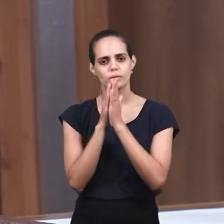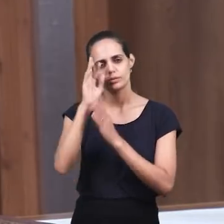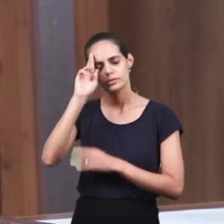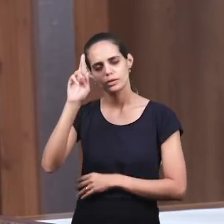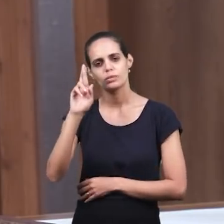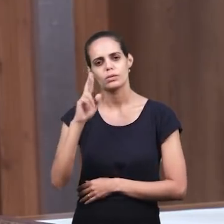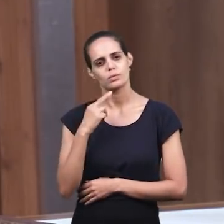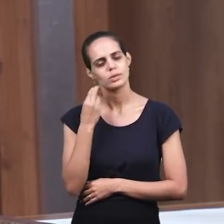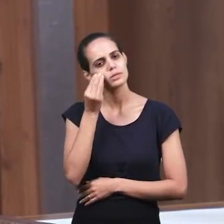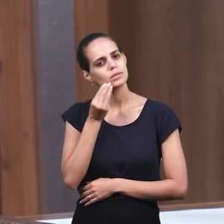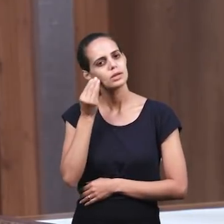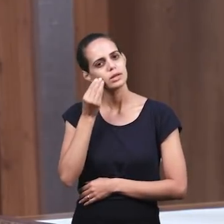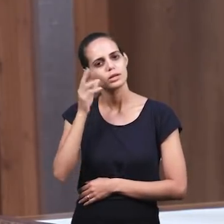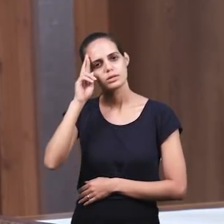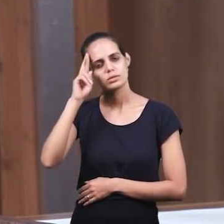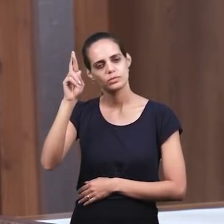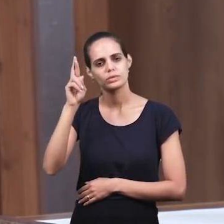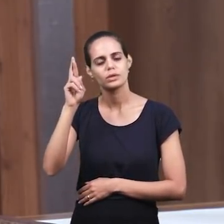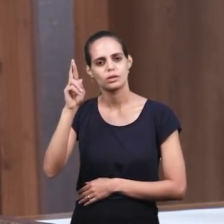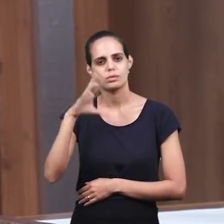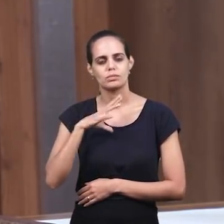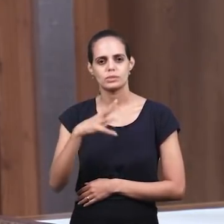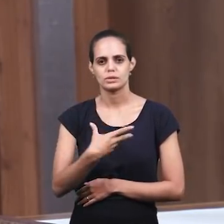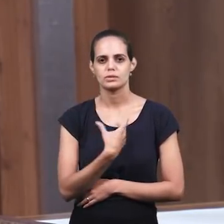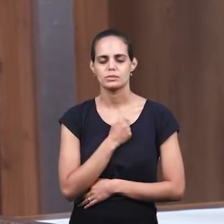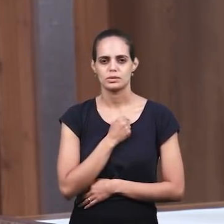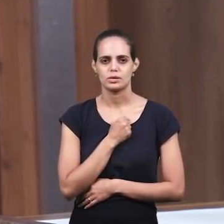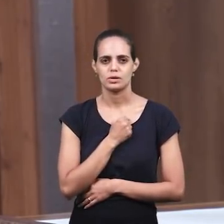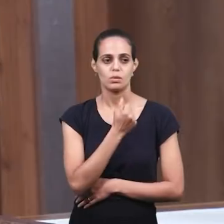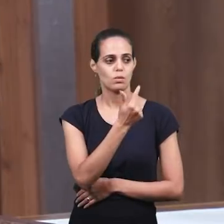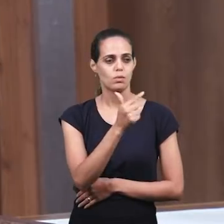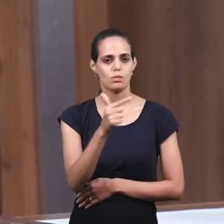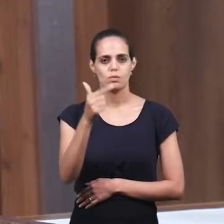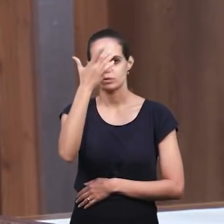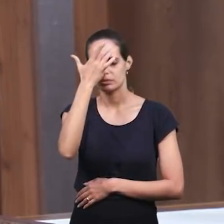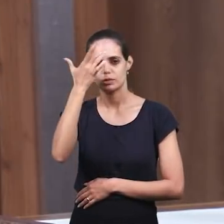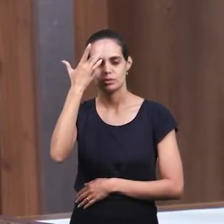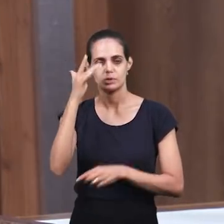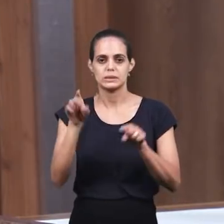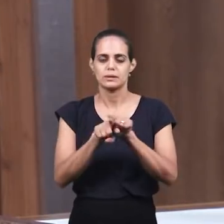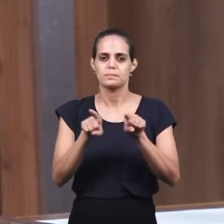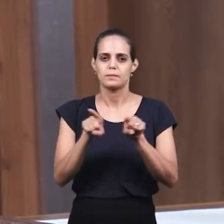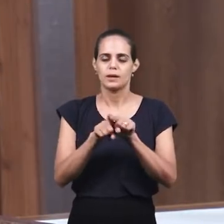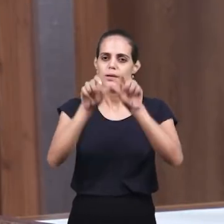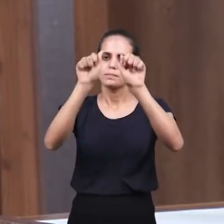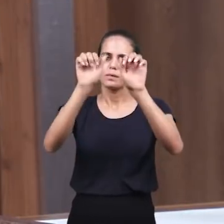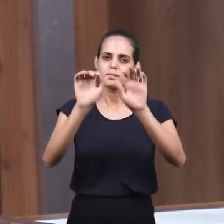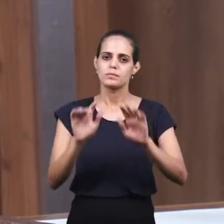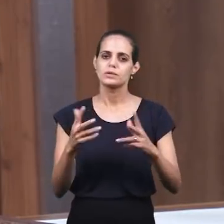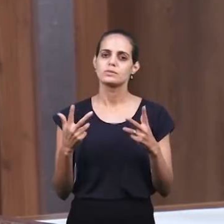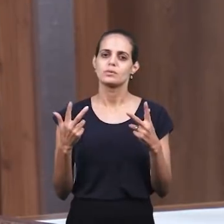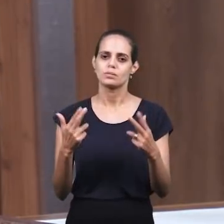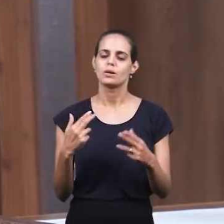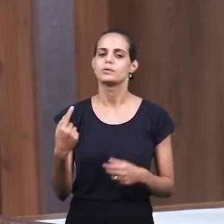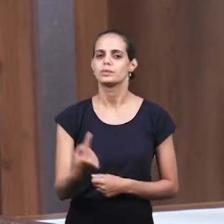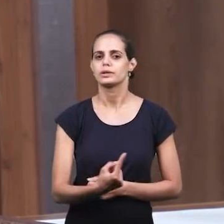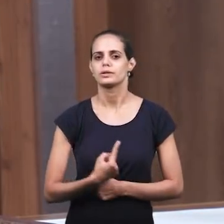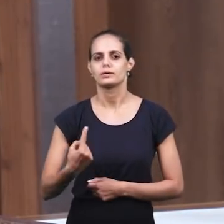Senhor na evangelização. Envie o link para que outras pessoas possam, então, receber a mesma bênção que nós